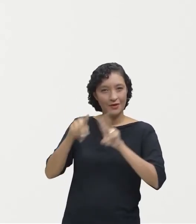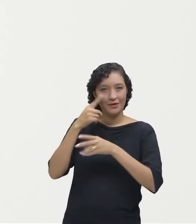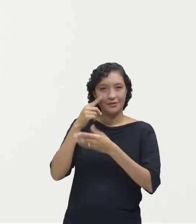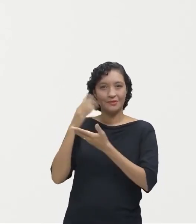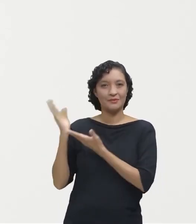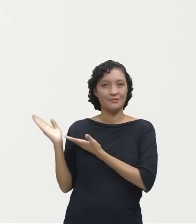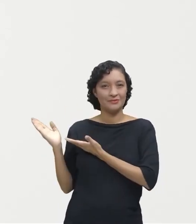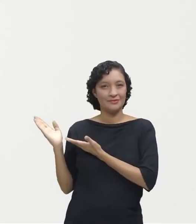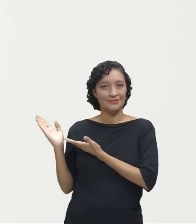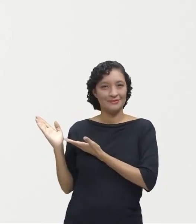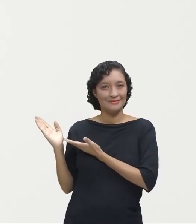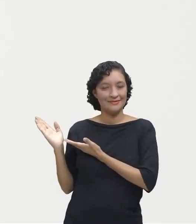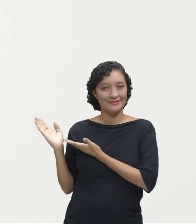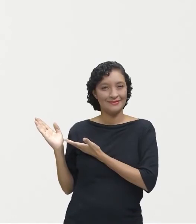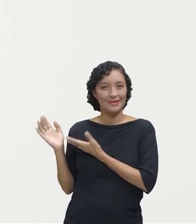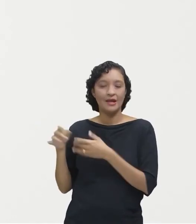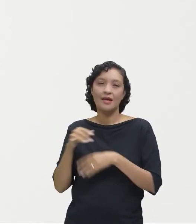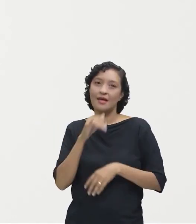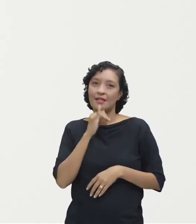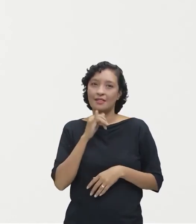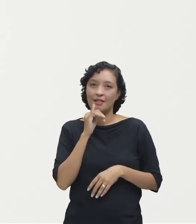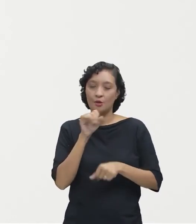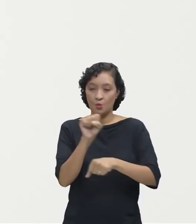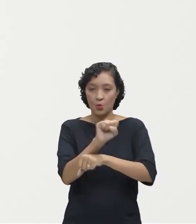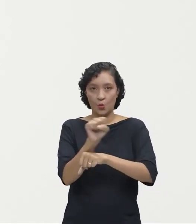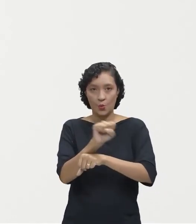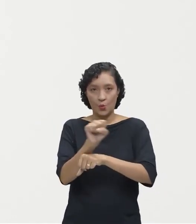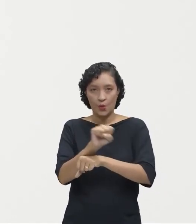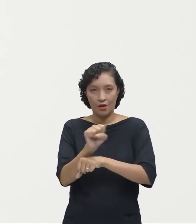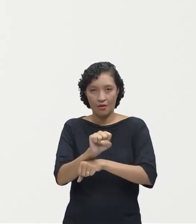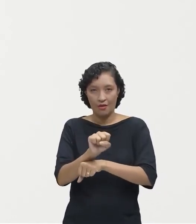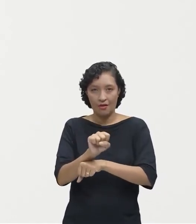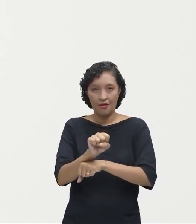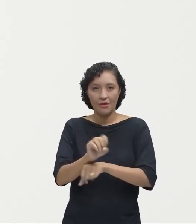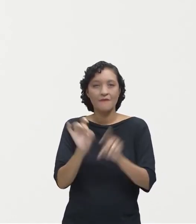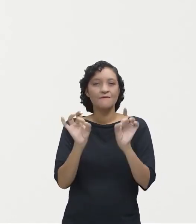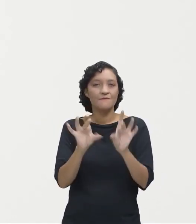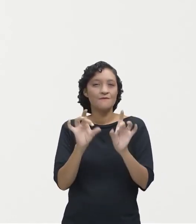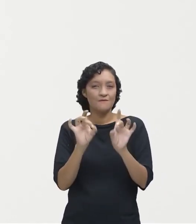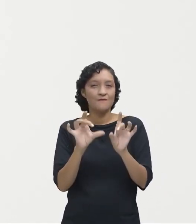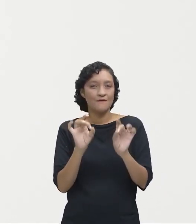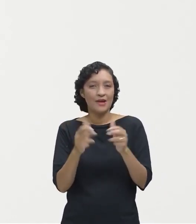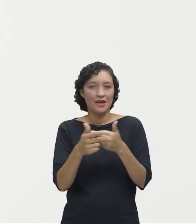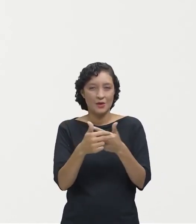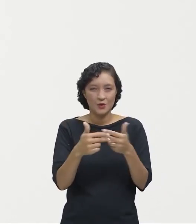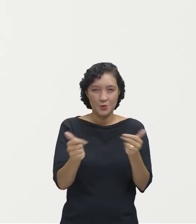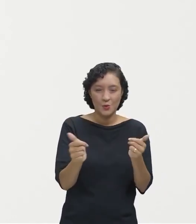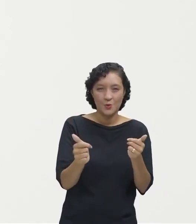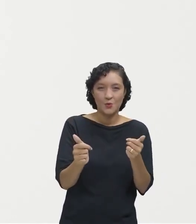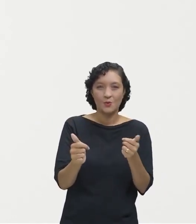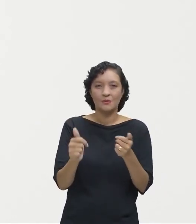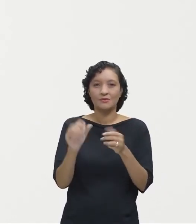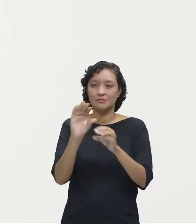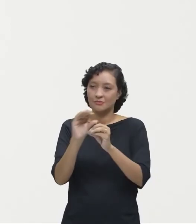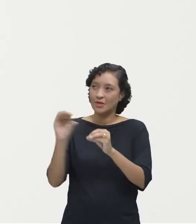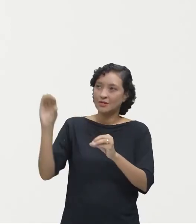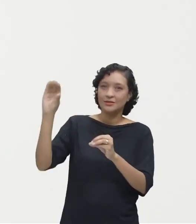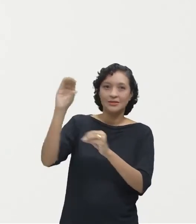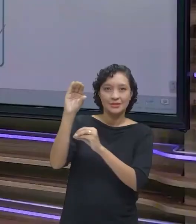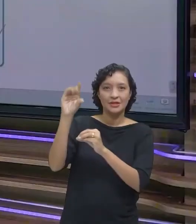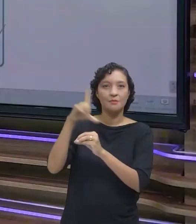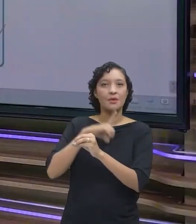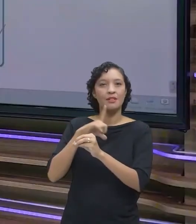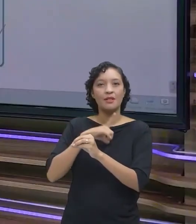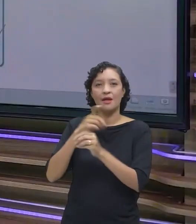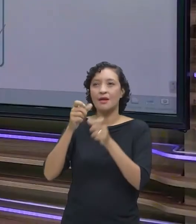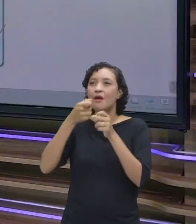canto? Lá no carro, não sei se aí na rua de vocês passam aqueles carros fazendo propaganda de alguma coisa,